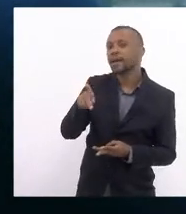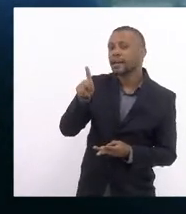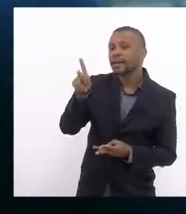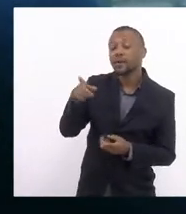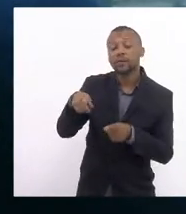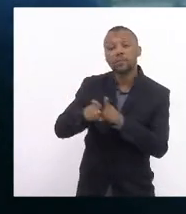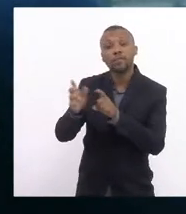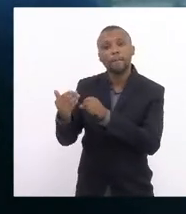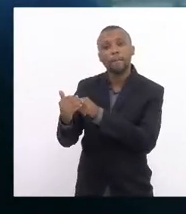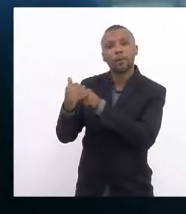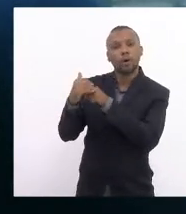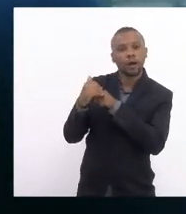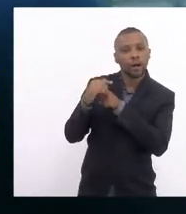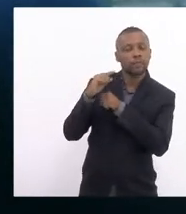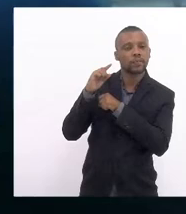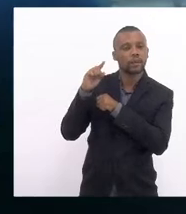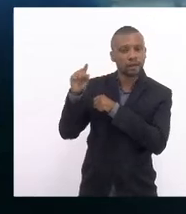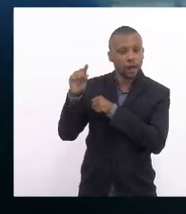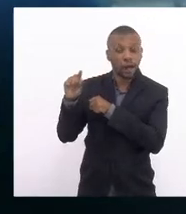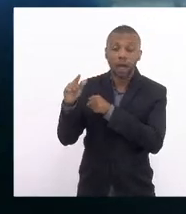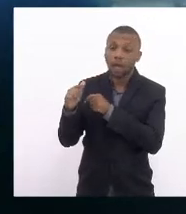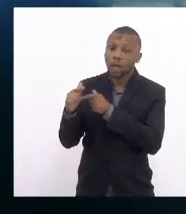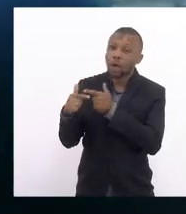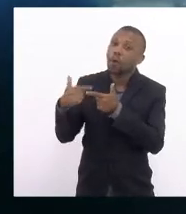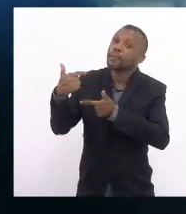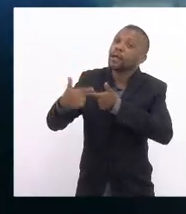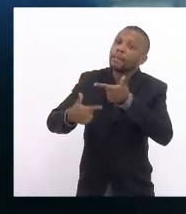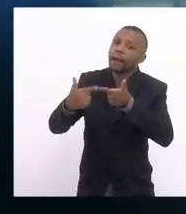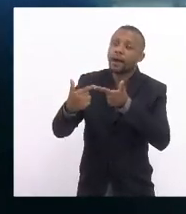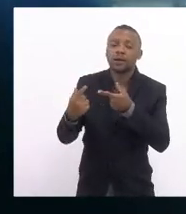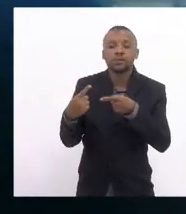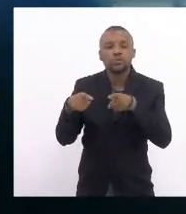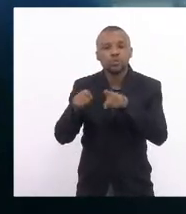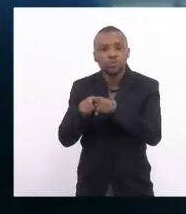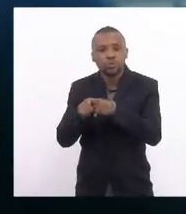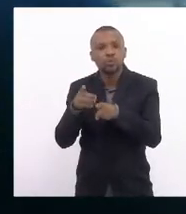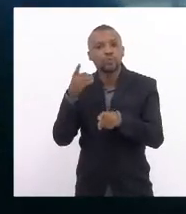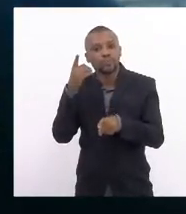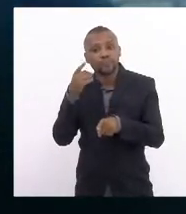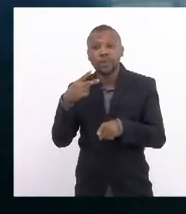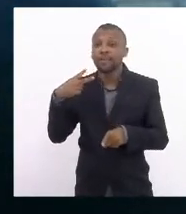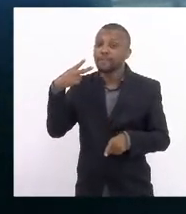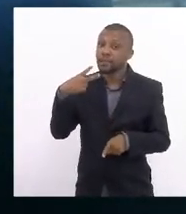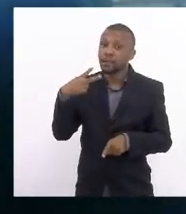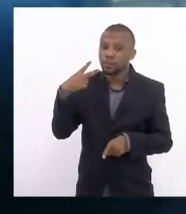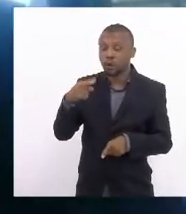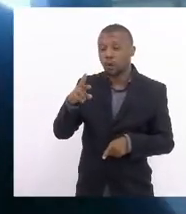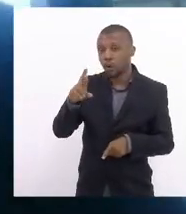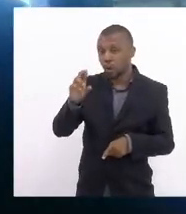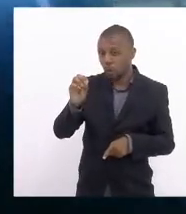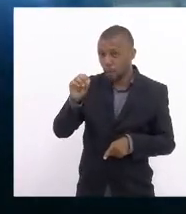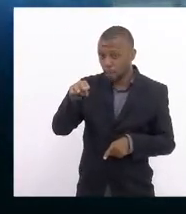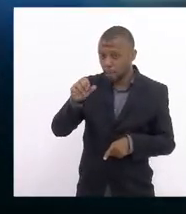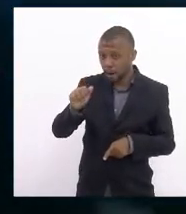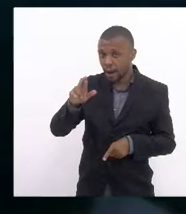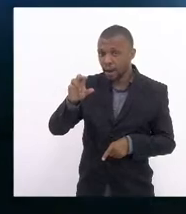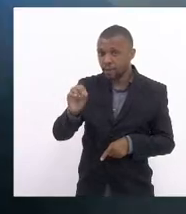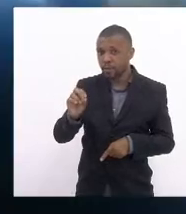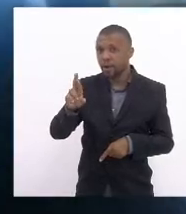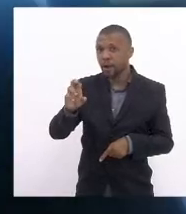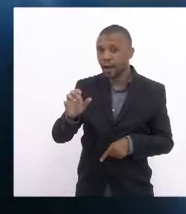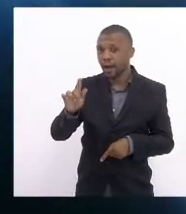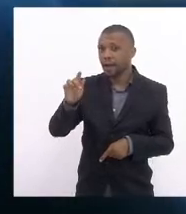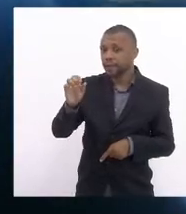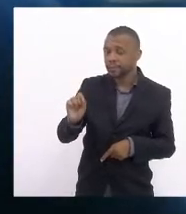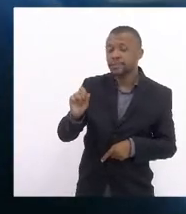uma atuação junto com o deputado Romário Regis, com o vereador Romário Regis, que está acompanhando